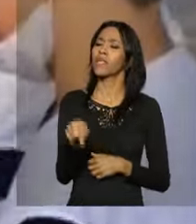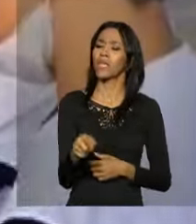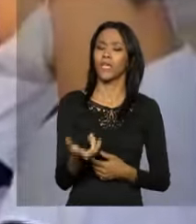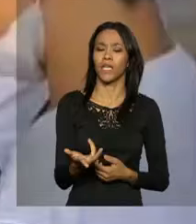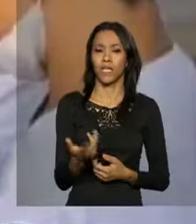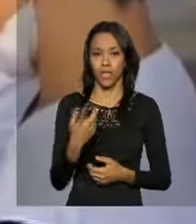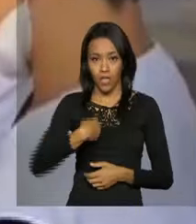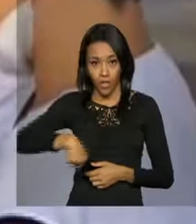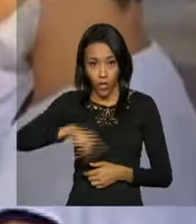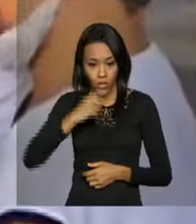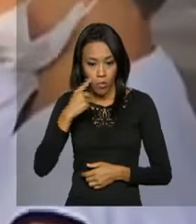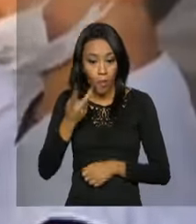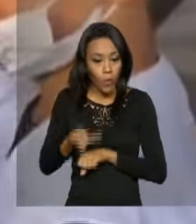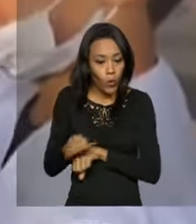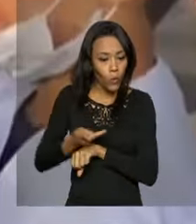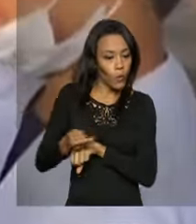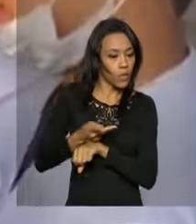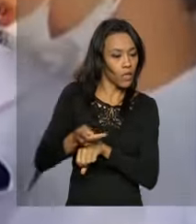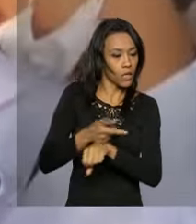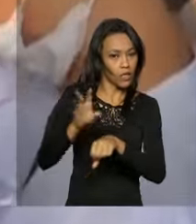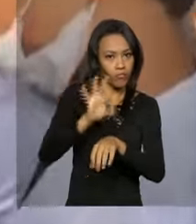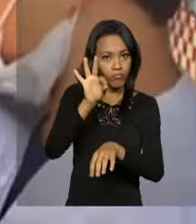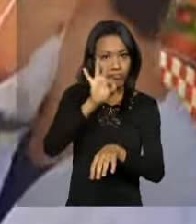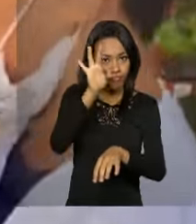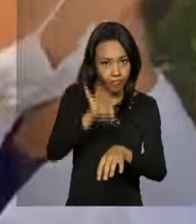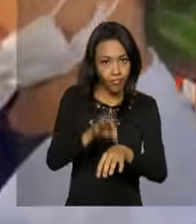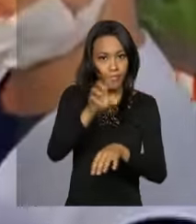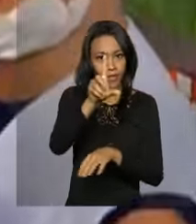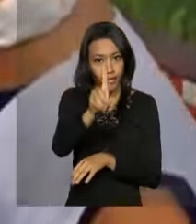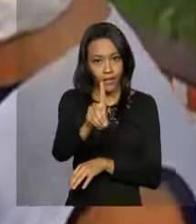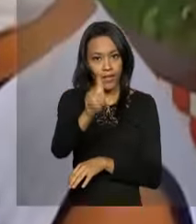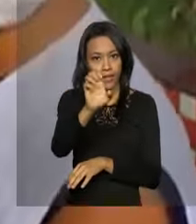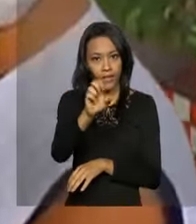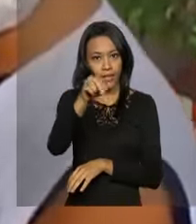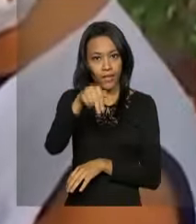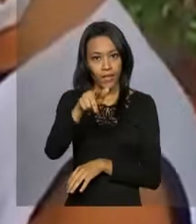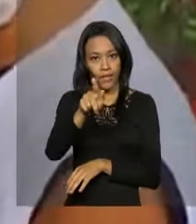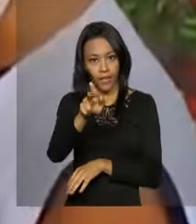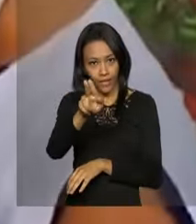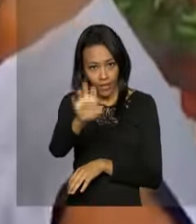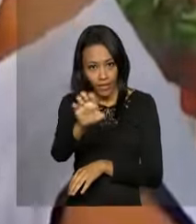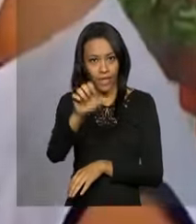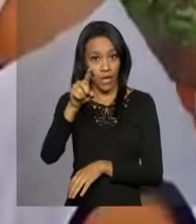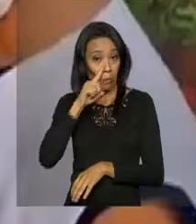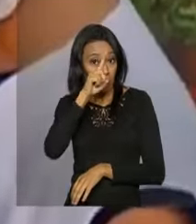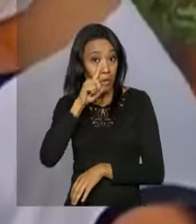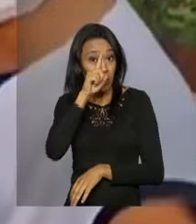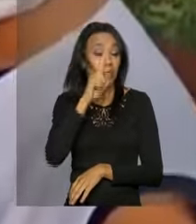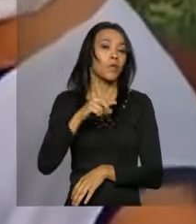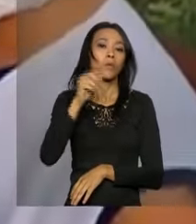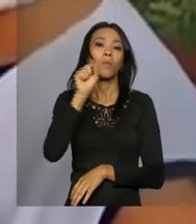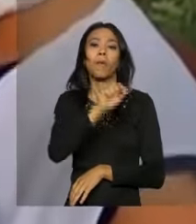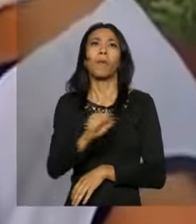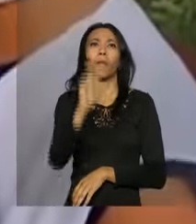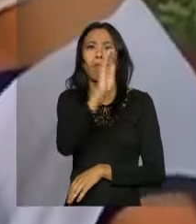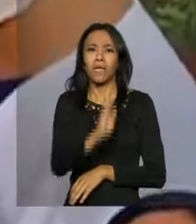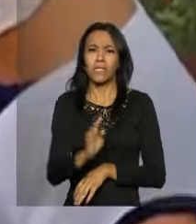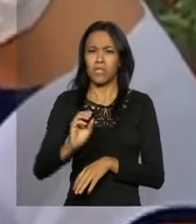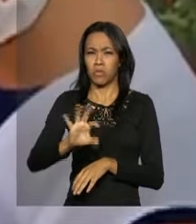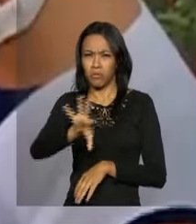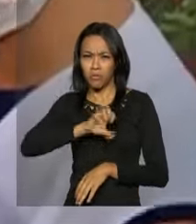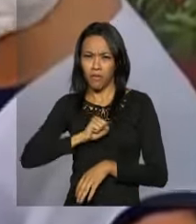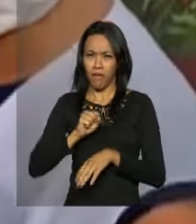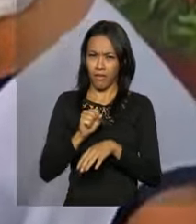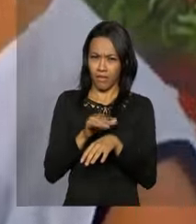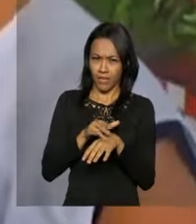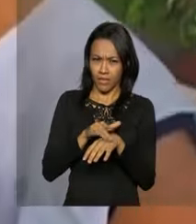Nós estamos focando o foco de dengue, porque a dengue é uma grande ameaça ao país inteiro. Ela transmite várias doenças, como